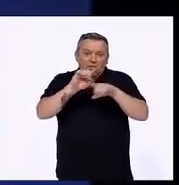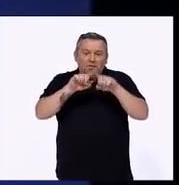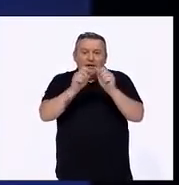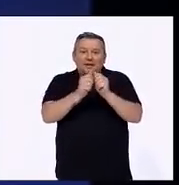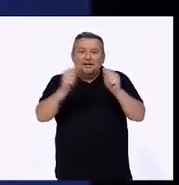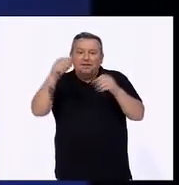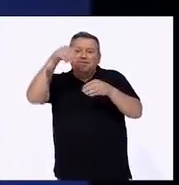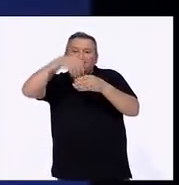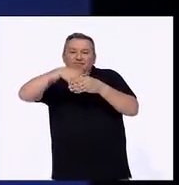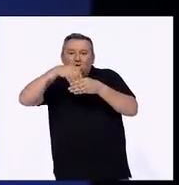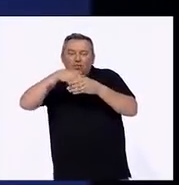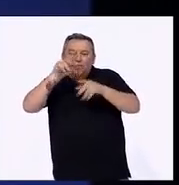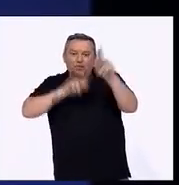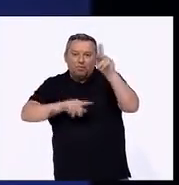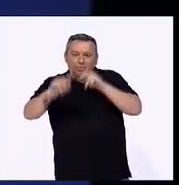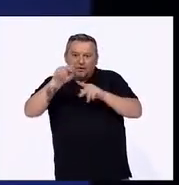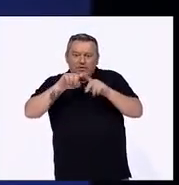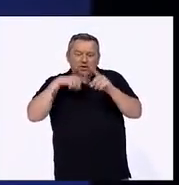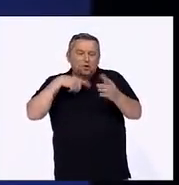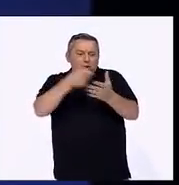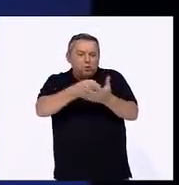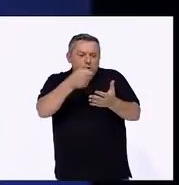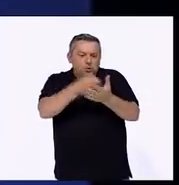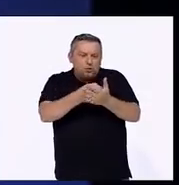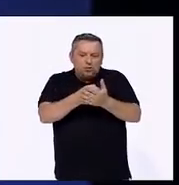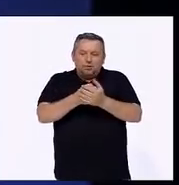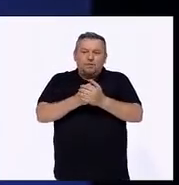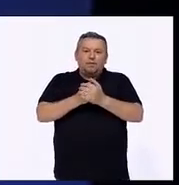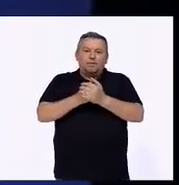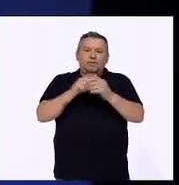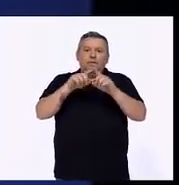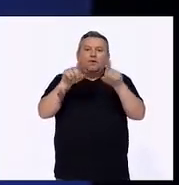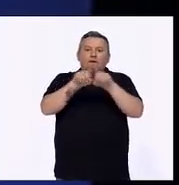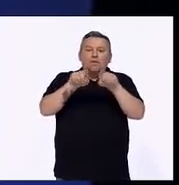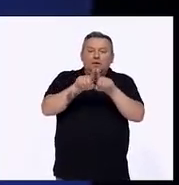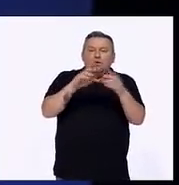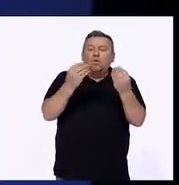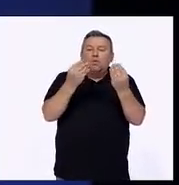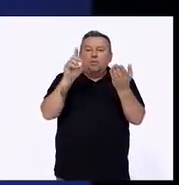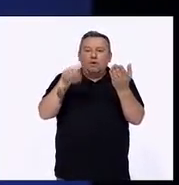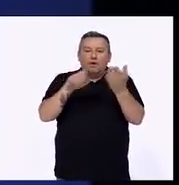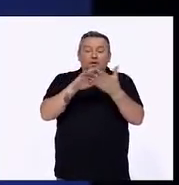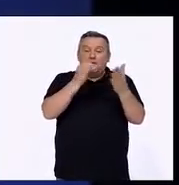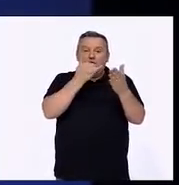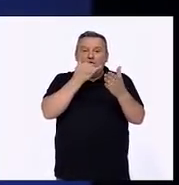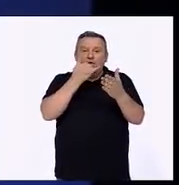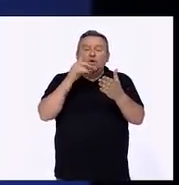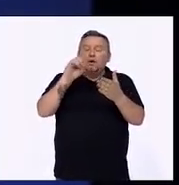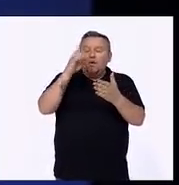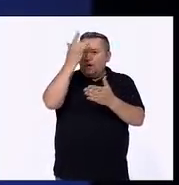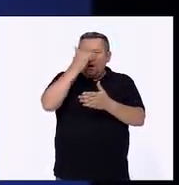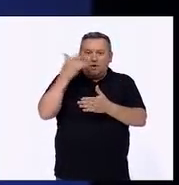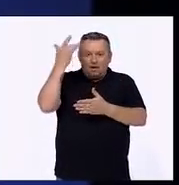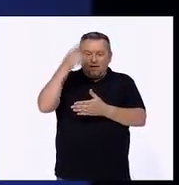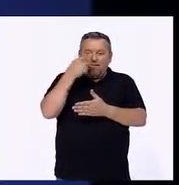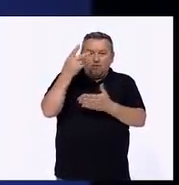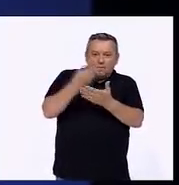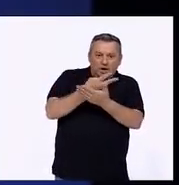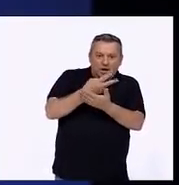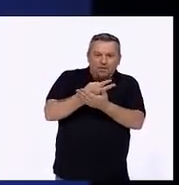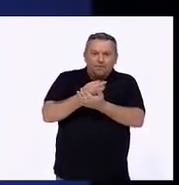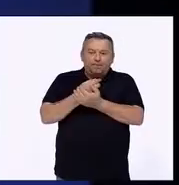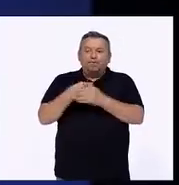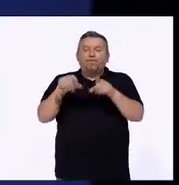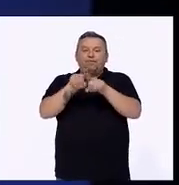ou seja, de forma autoritária, feita em gabinetes por um ou dois ministros, como seria, né? Só na ditadura. Nem sei se na ditadura eles mexeram na Constituição assim,